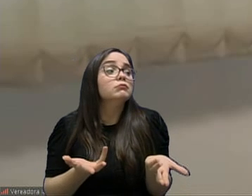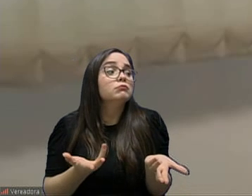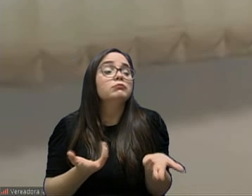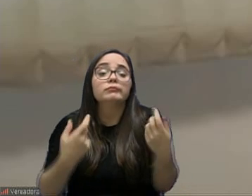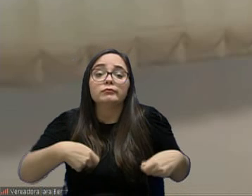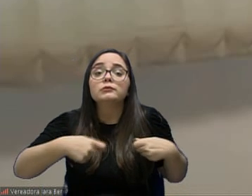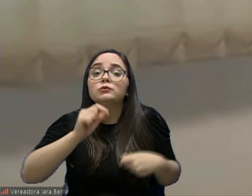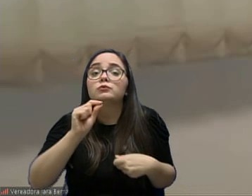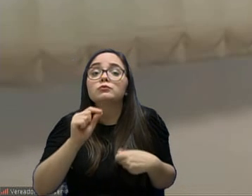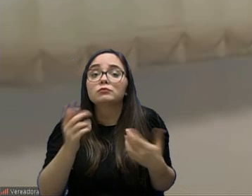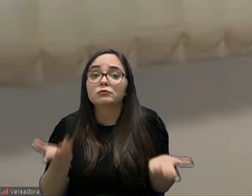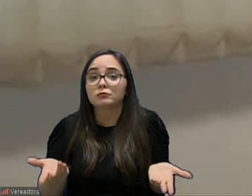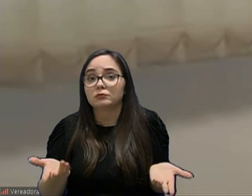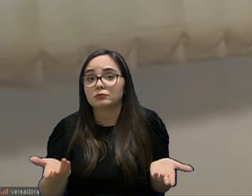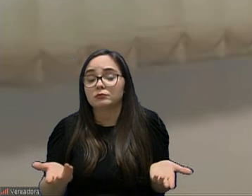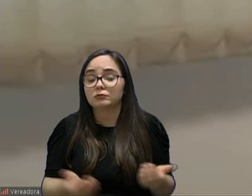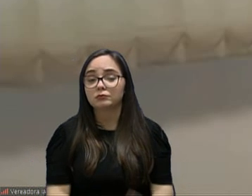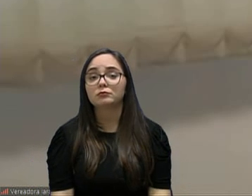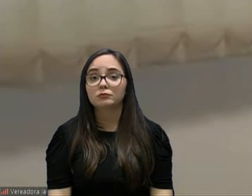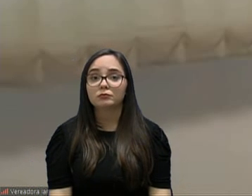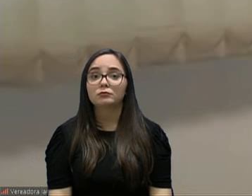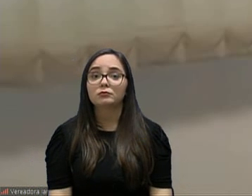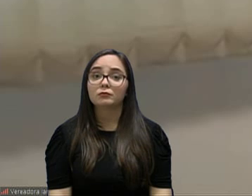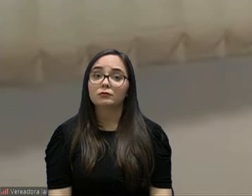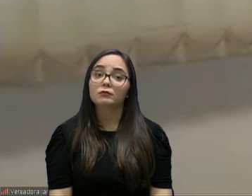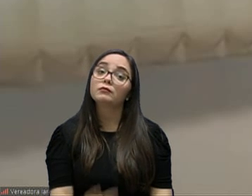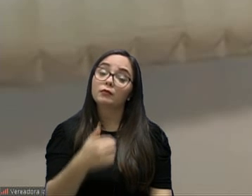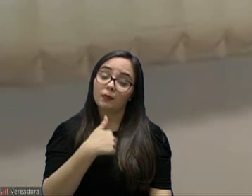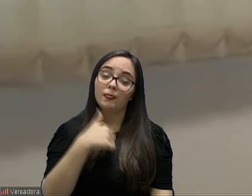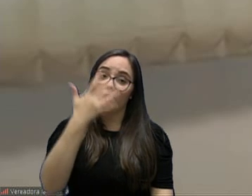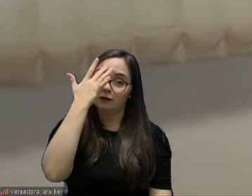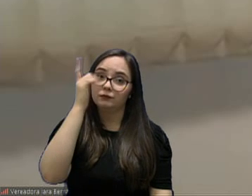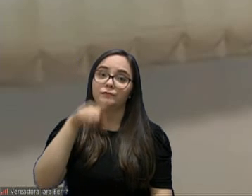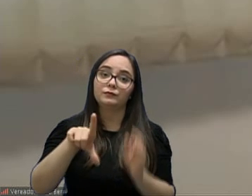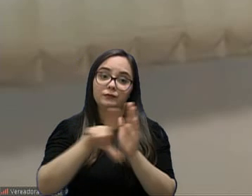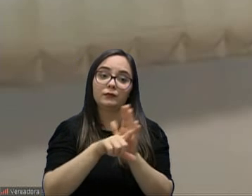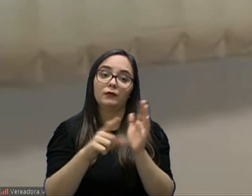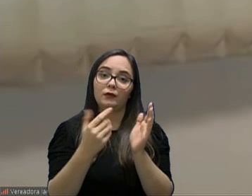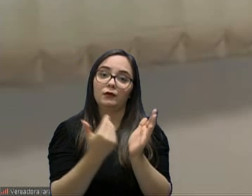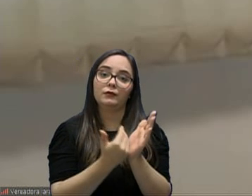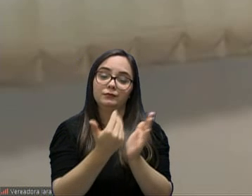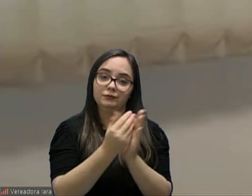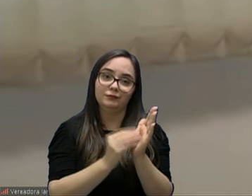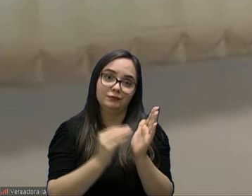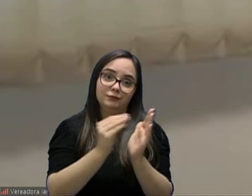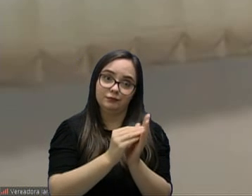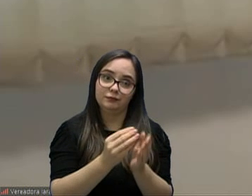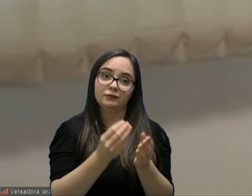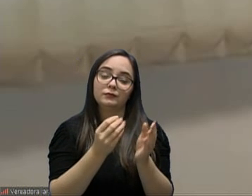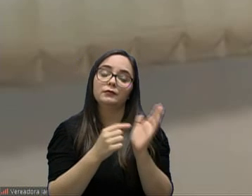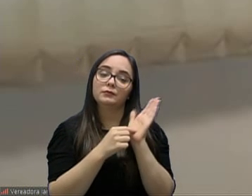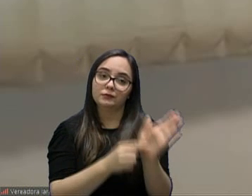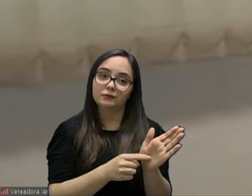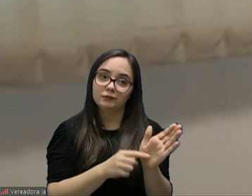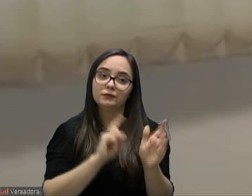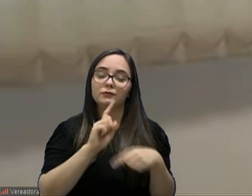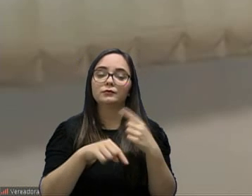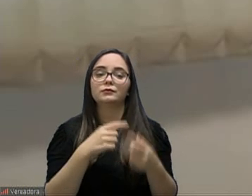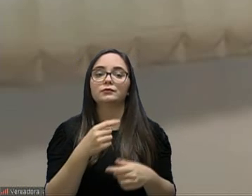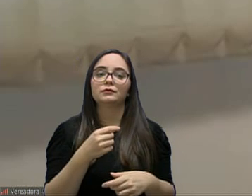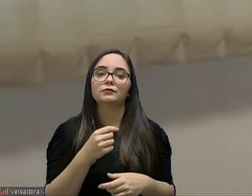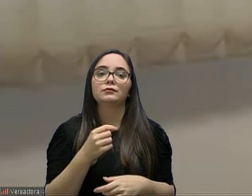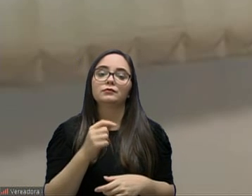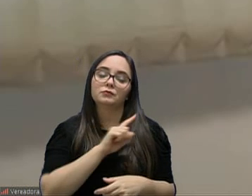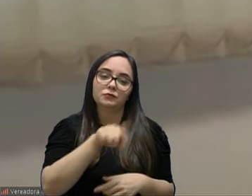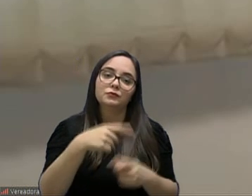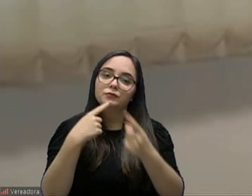saída? A minha saída é apresentar uma emenda e retirar isso daqui, título de auxílio de capital. E aí depois a